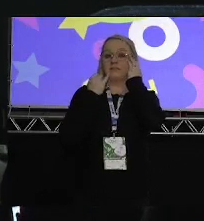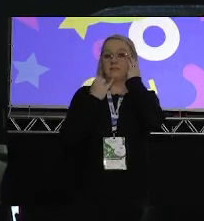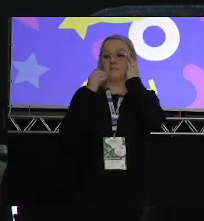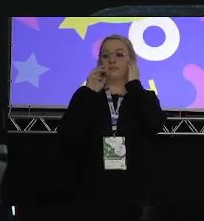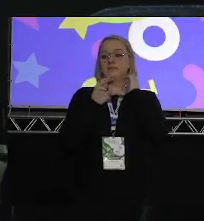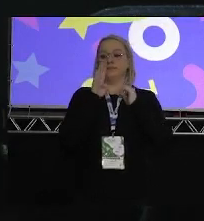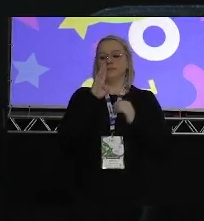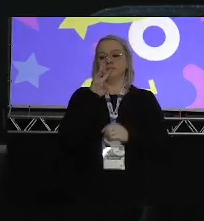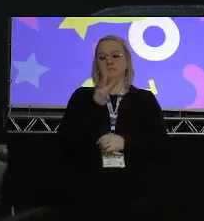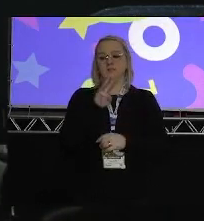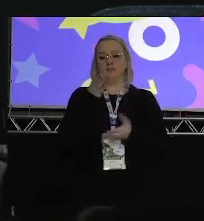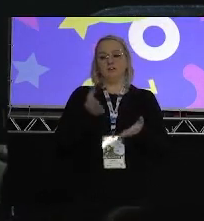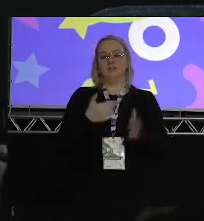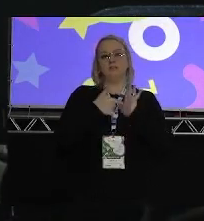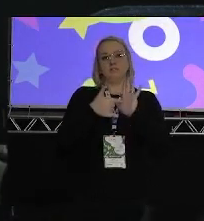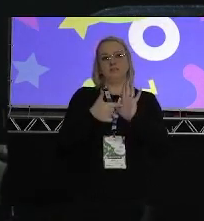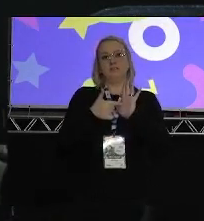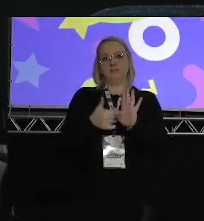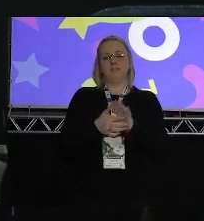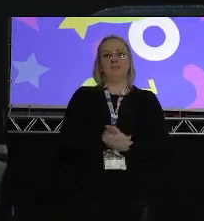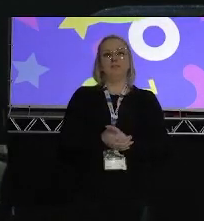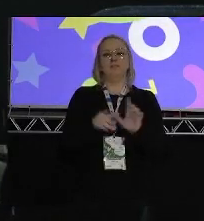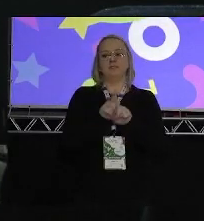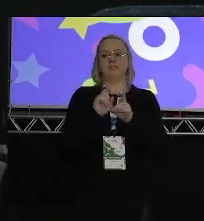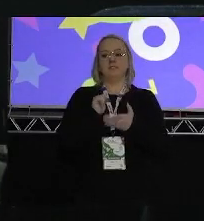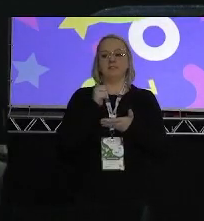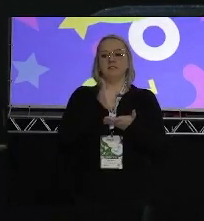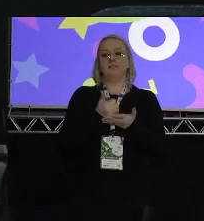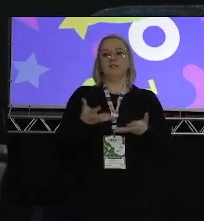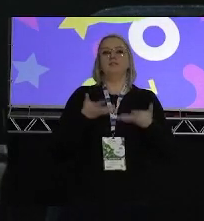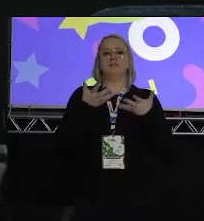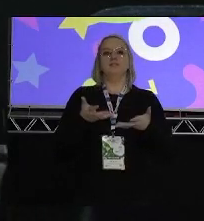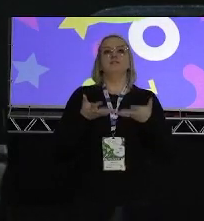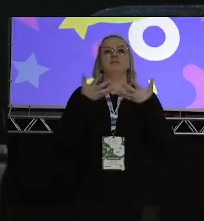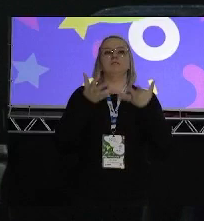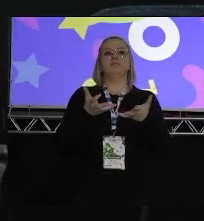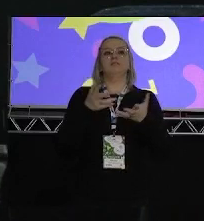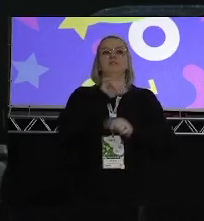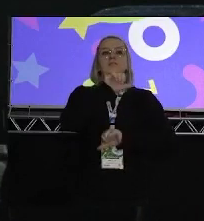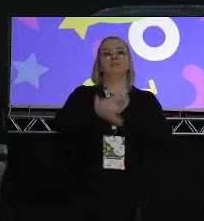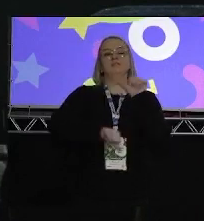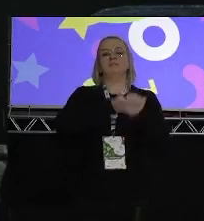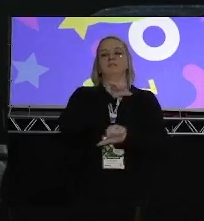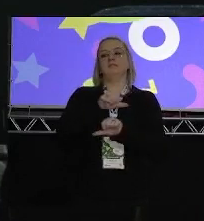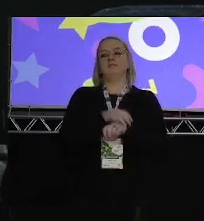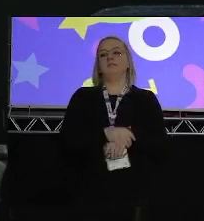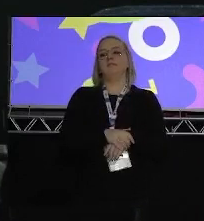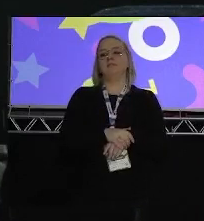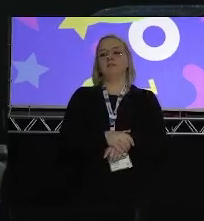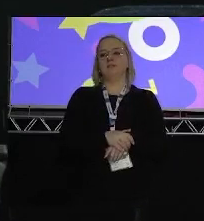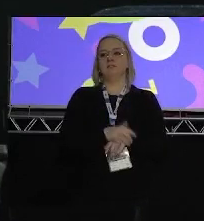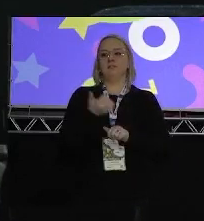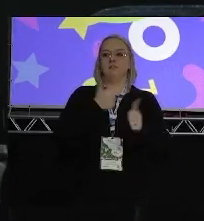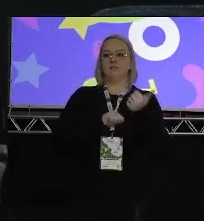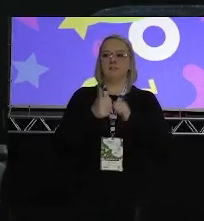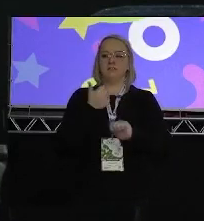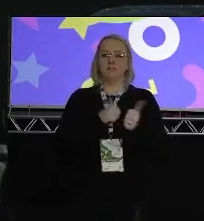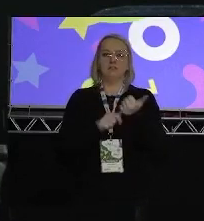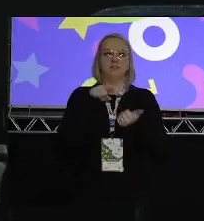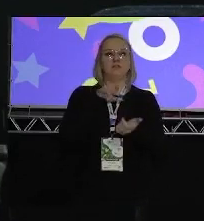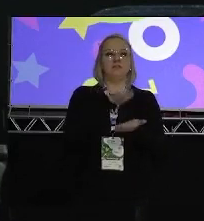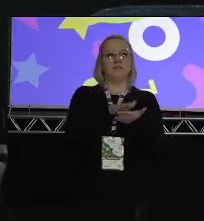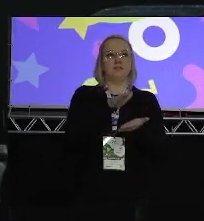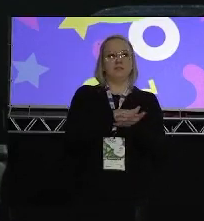aqui para vocês hoje. Na Algar também venho apoiando algumas iniciativas da transformação da Algar. No Laboratório Abbott, um processo